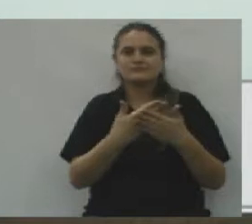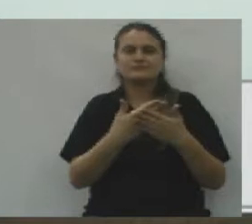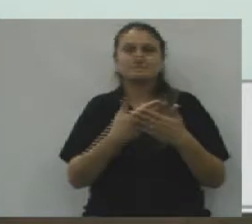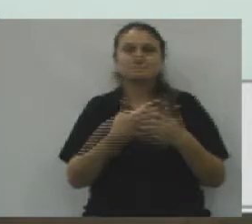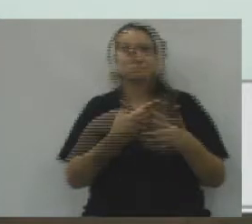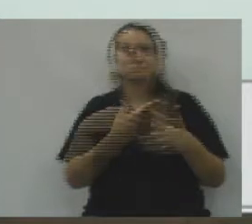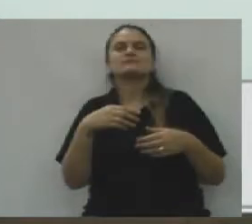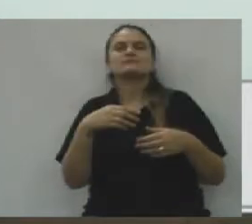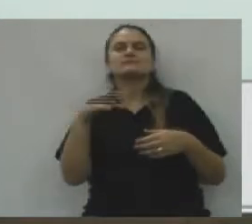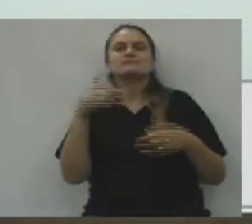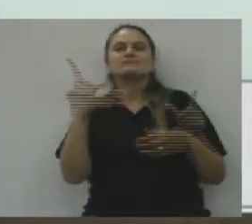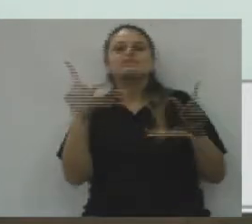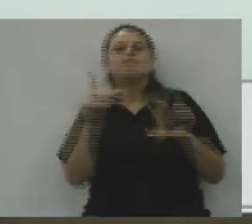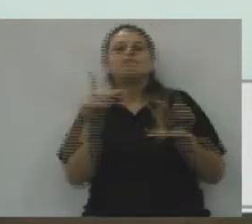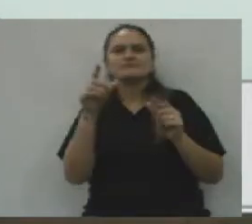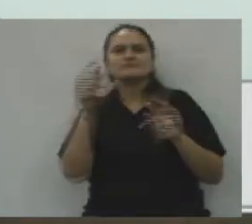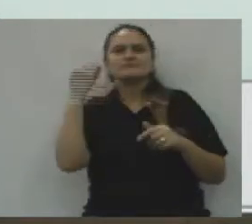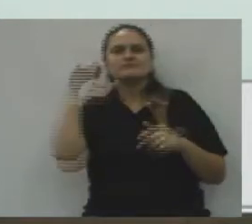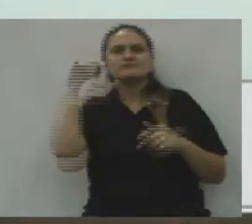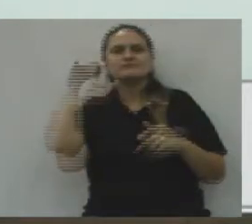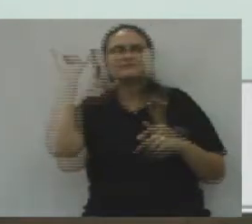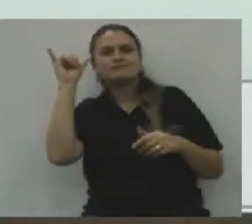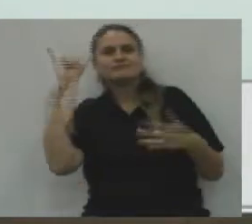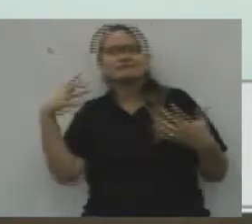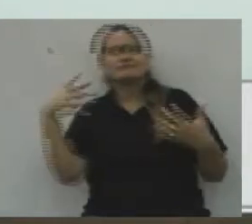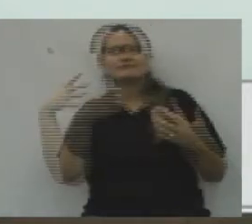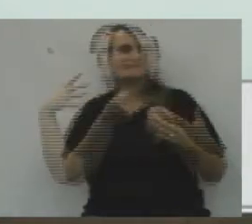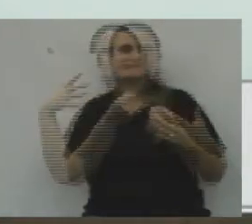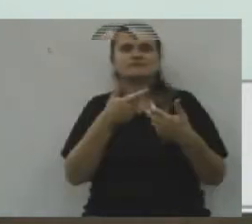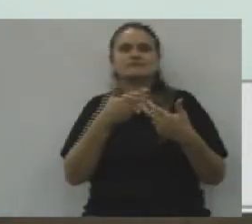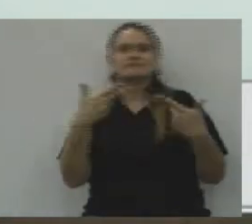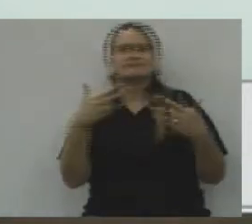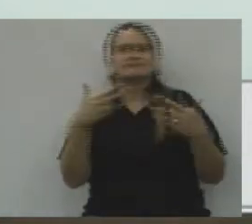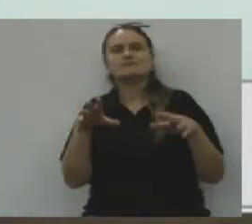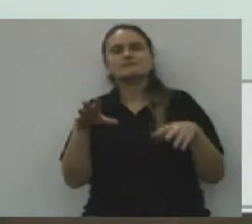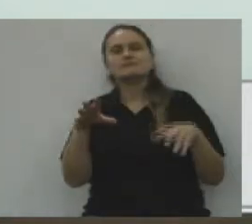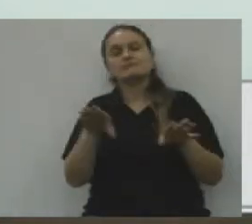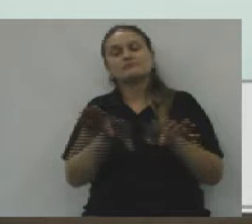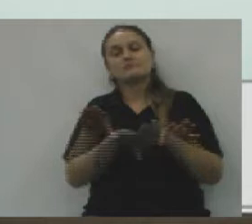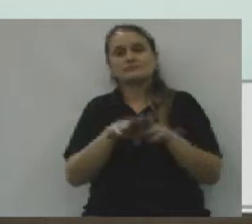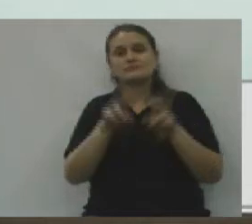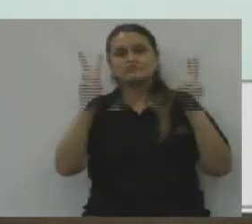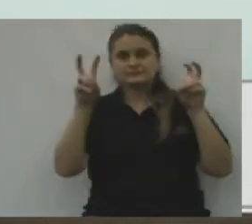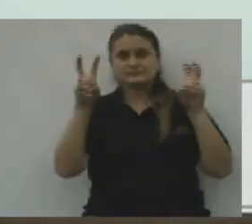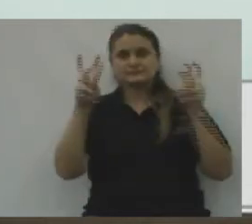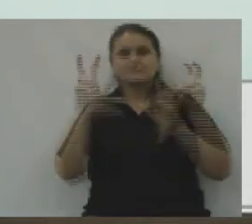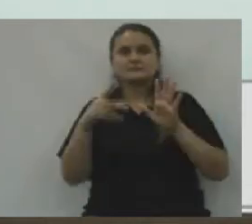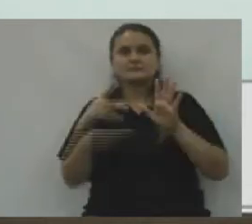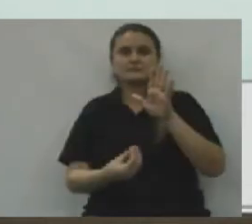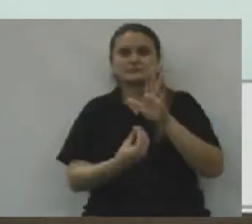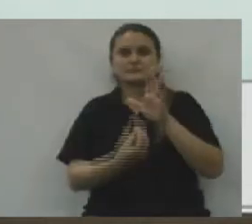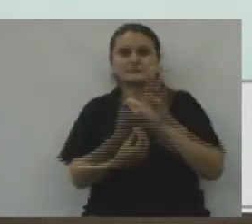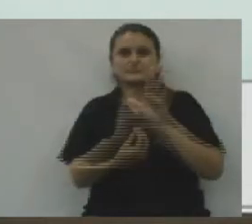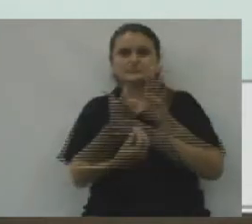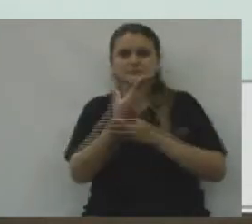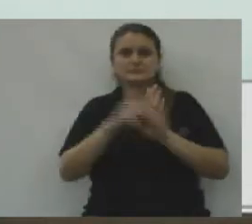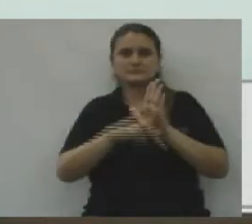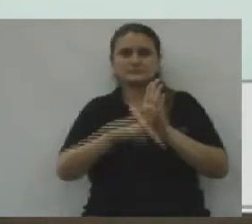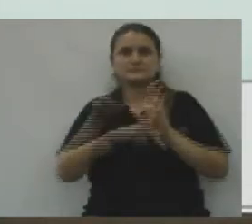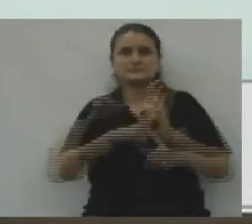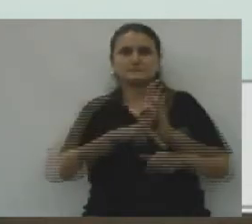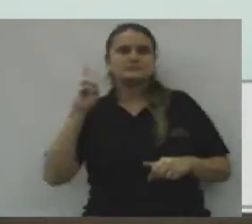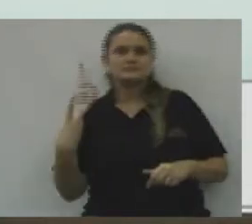acidentes que possam acontecer, como é o caso também do projeto do vereador Diego. Nós ficamos